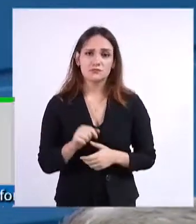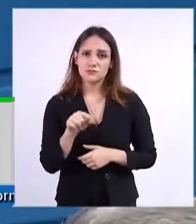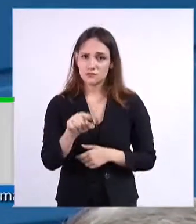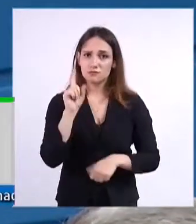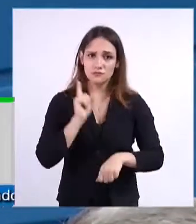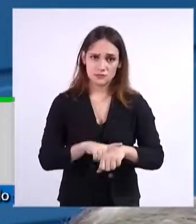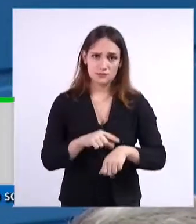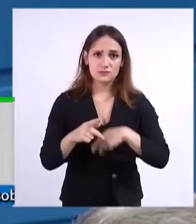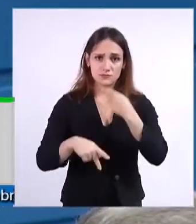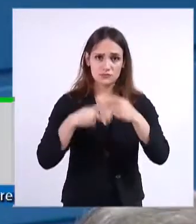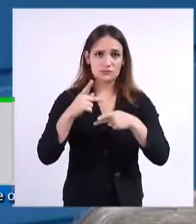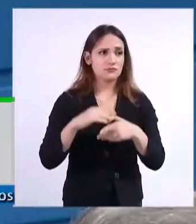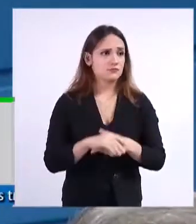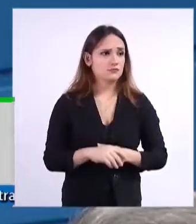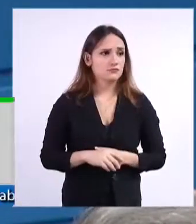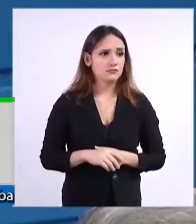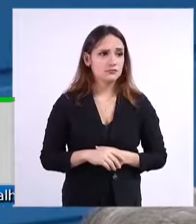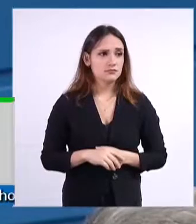quando